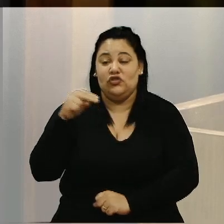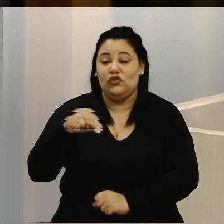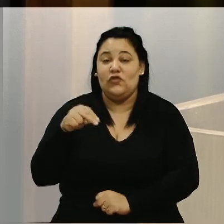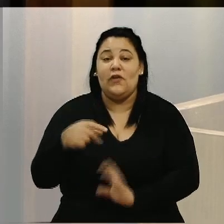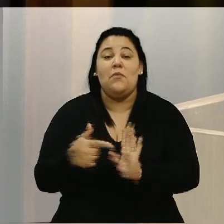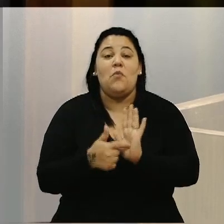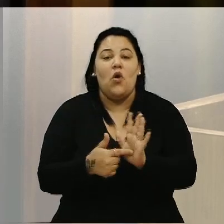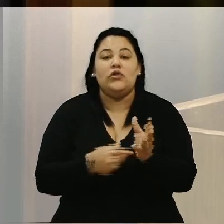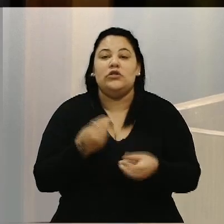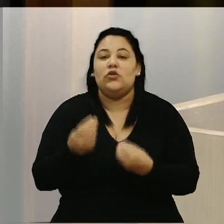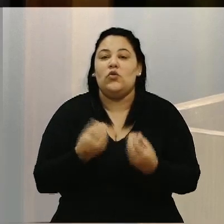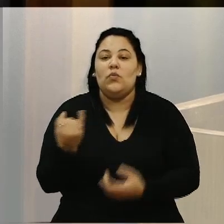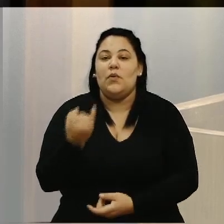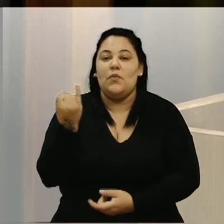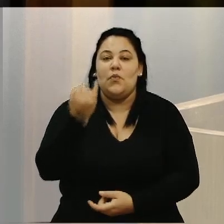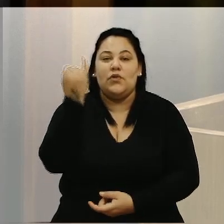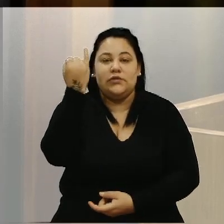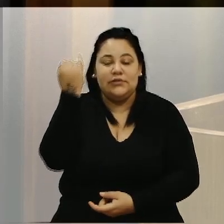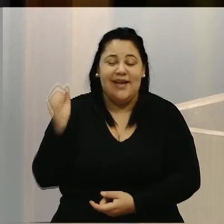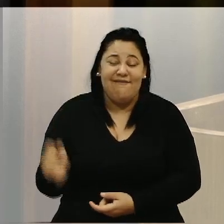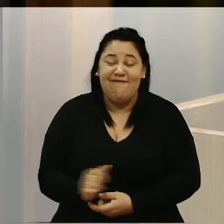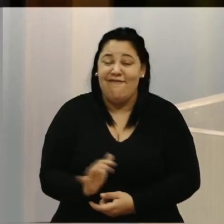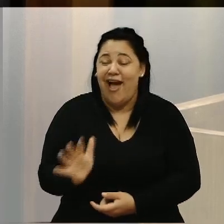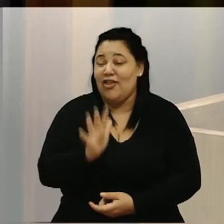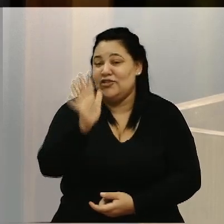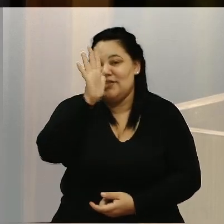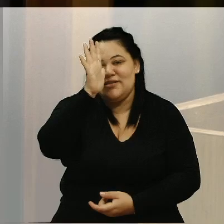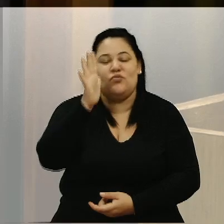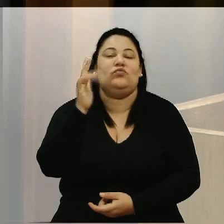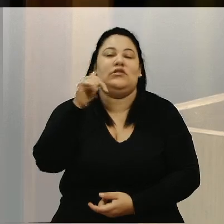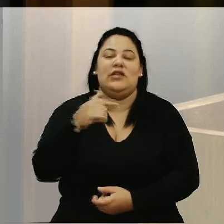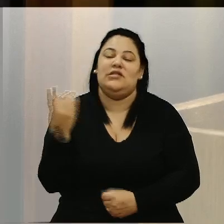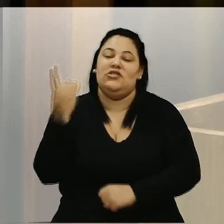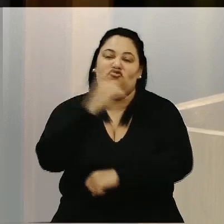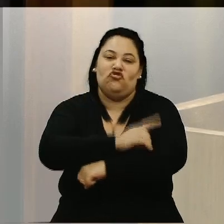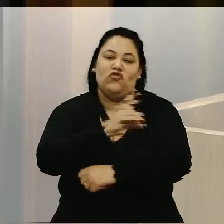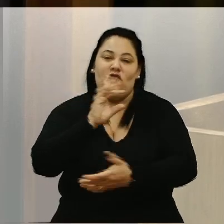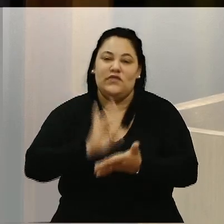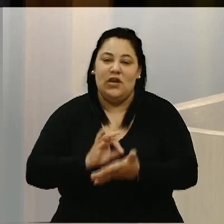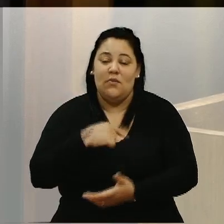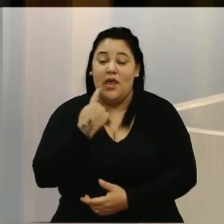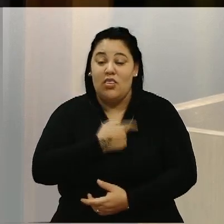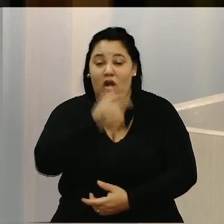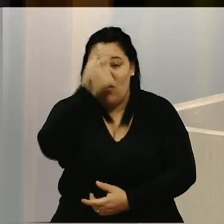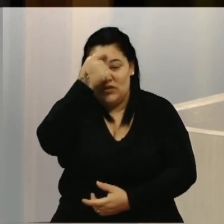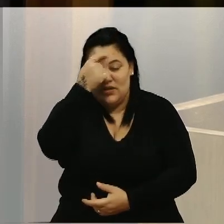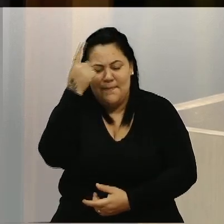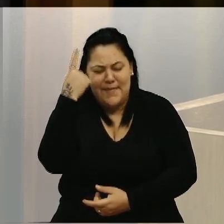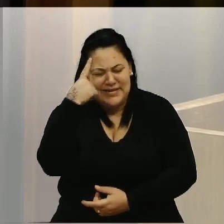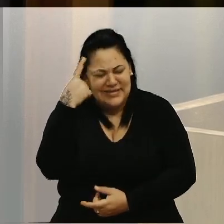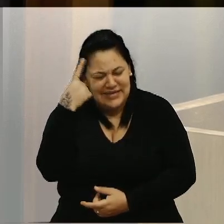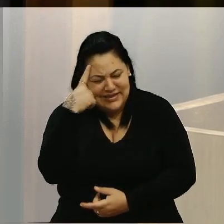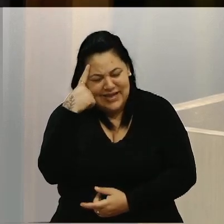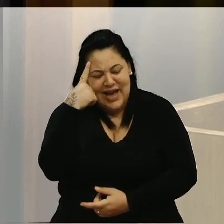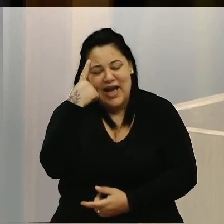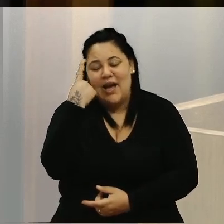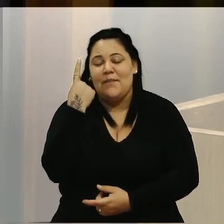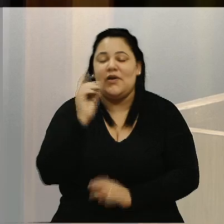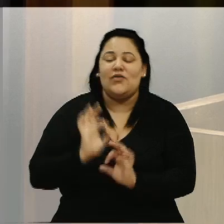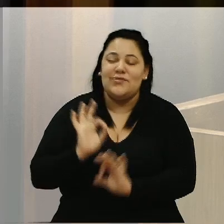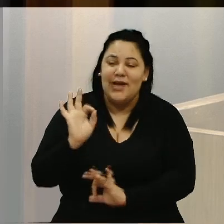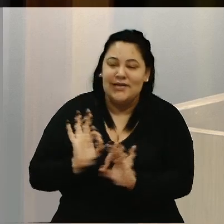a importância e a pujança dessa data, que é para que a gente reflita, para que a gente pense, para que a gente